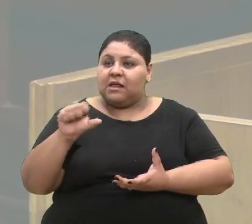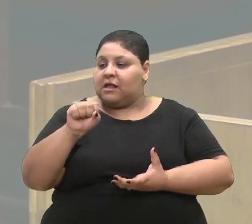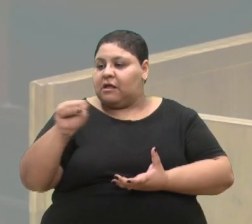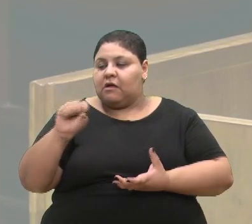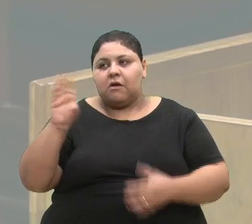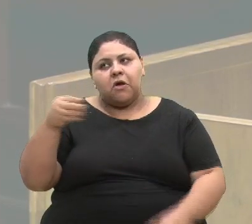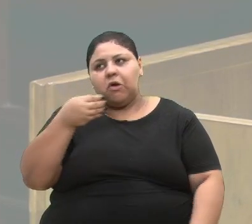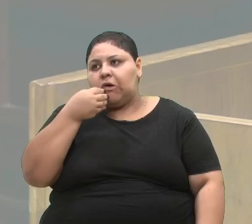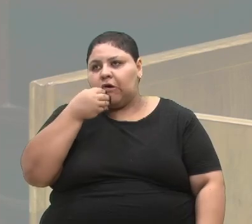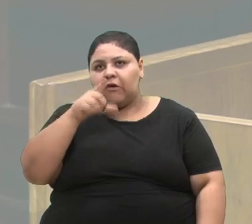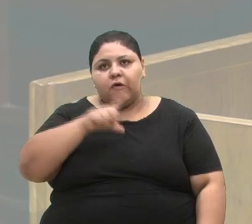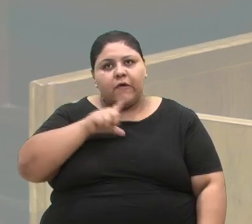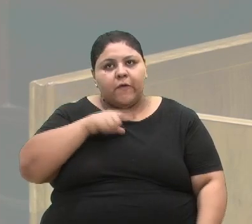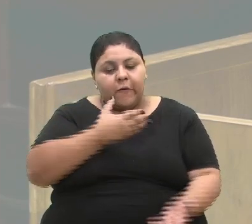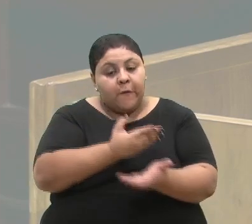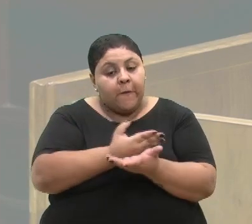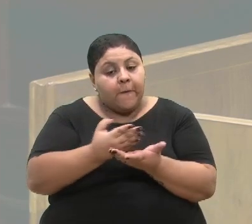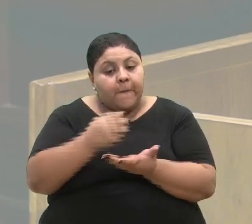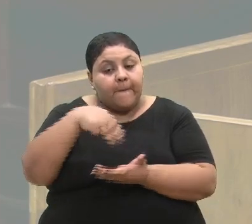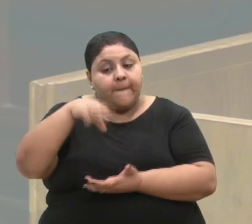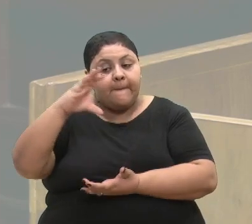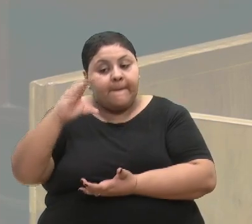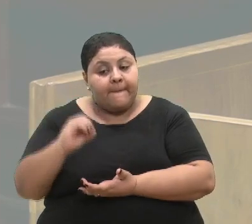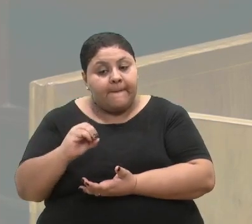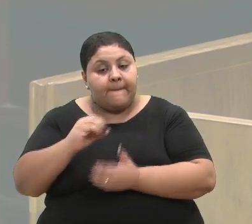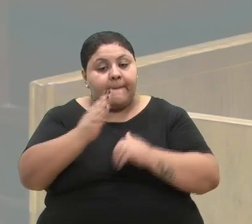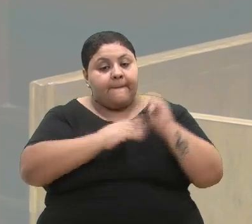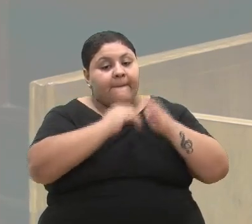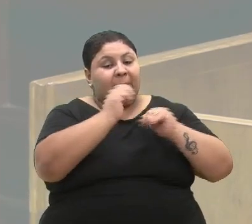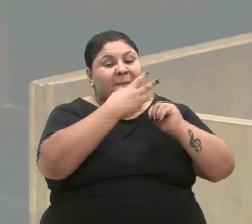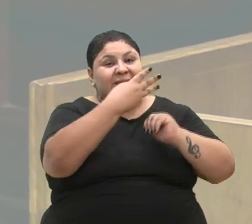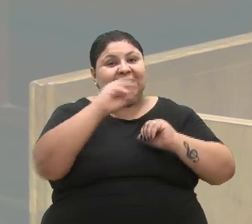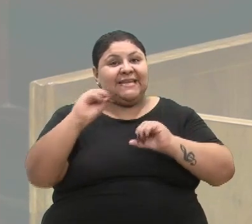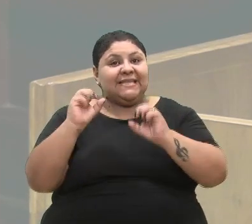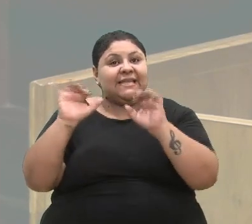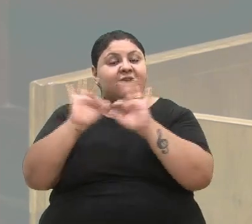Provavelmente, nós teremos, a partir de maio, então, em prática para 30 famílias.